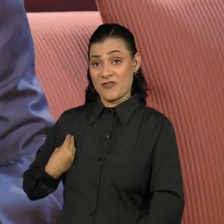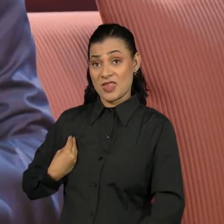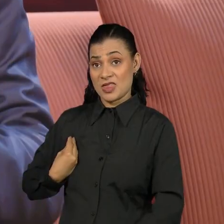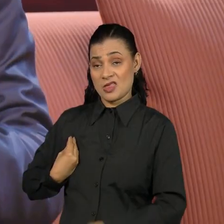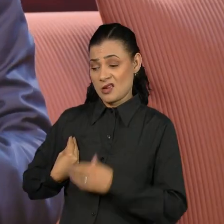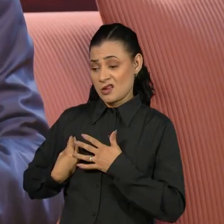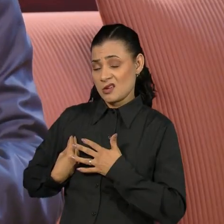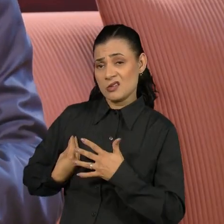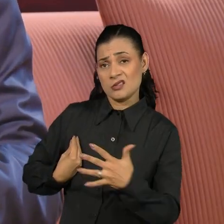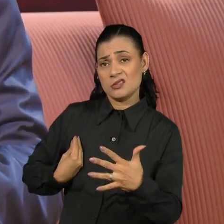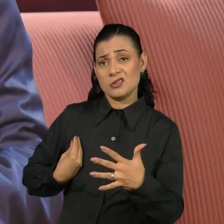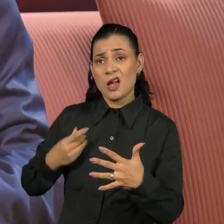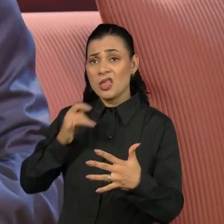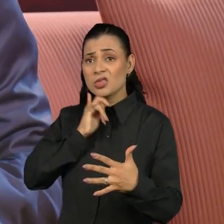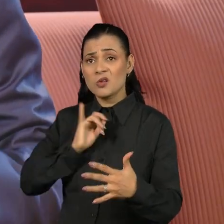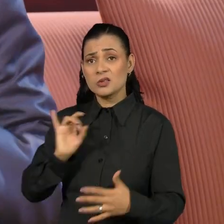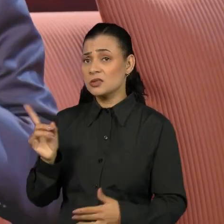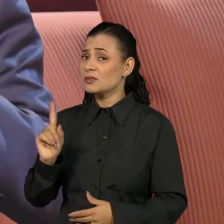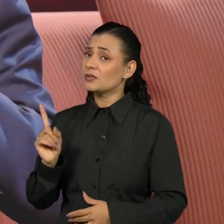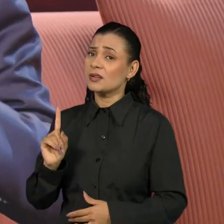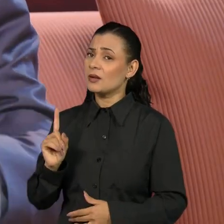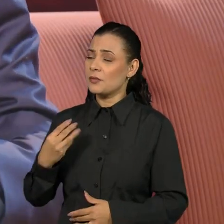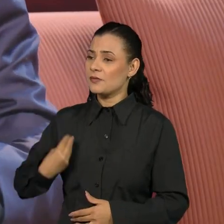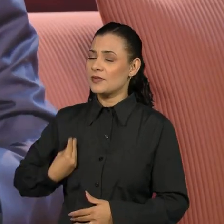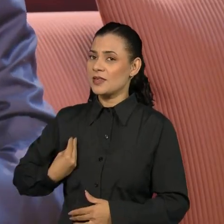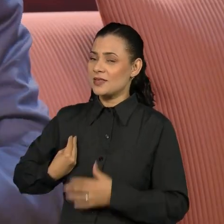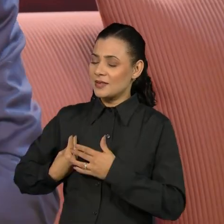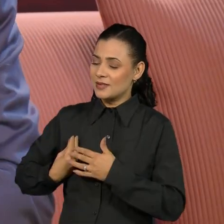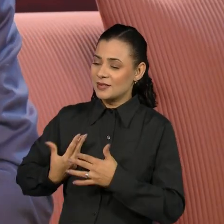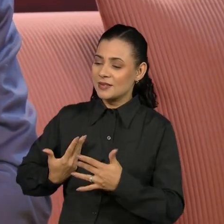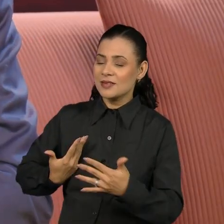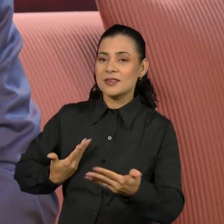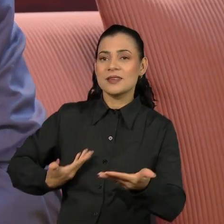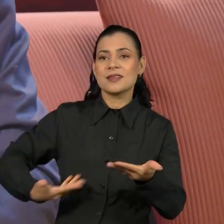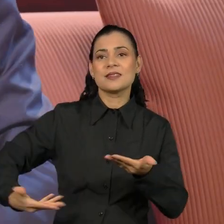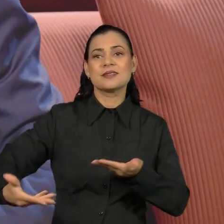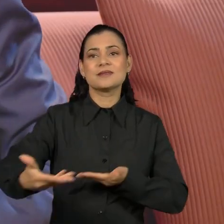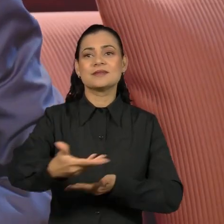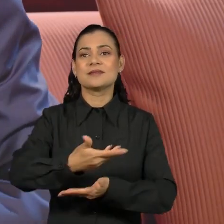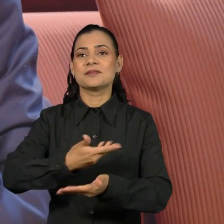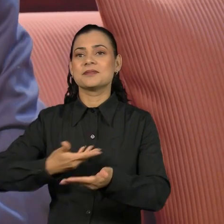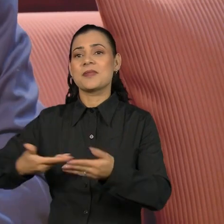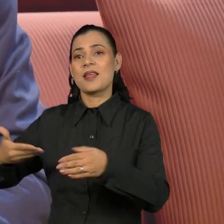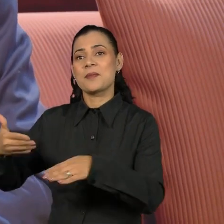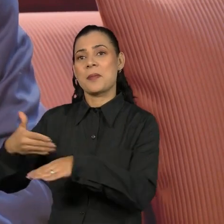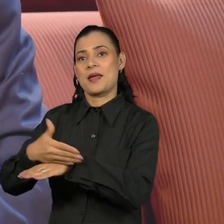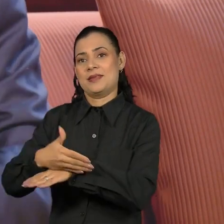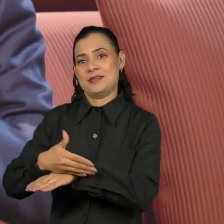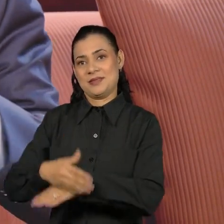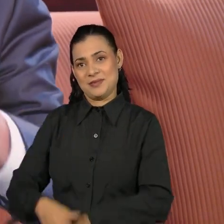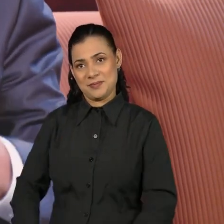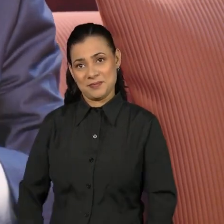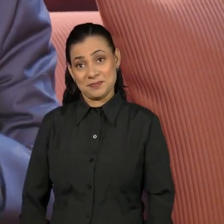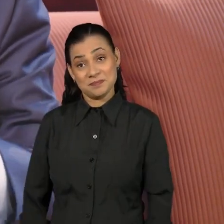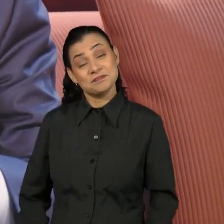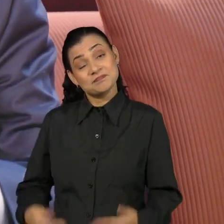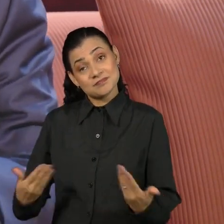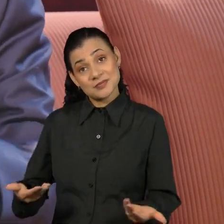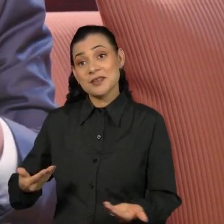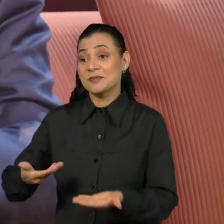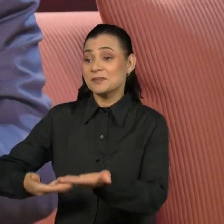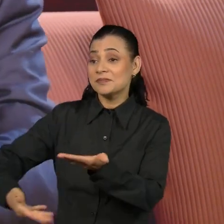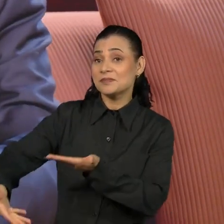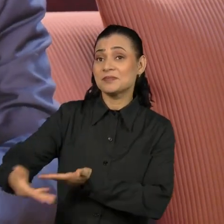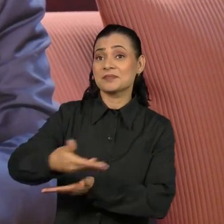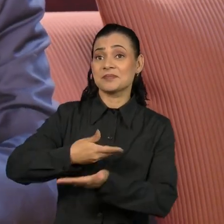basta viver, é necessário conviver e participar. Então, conviver e